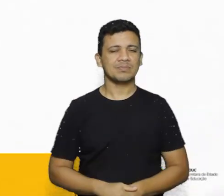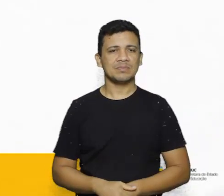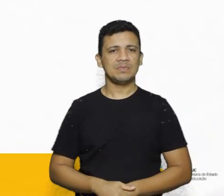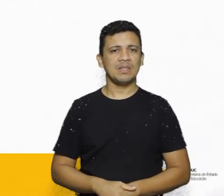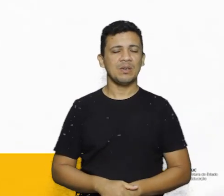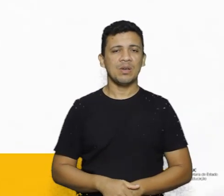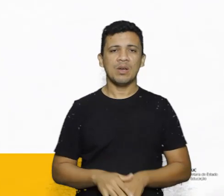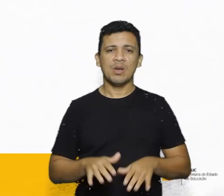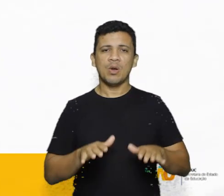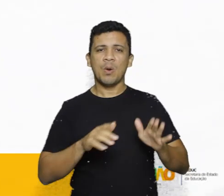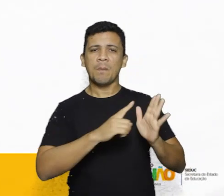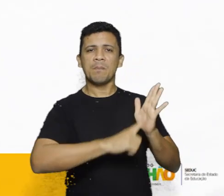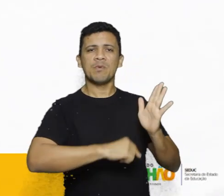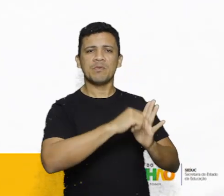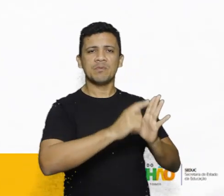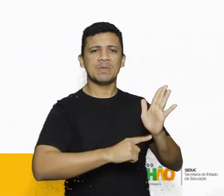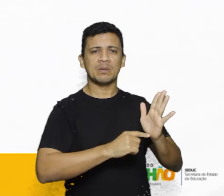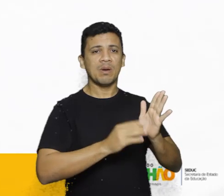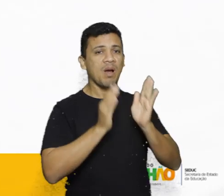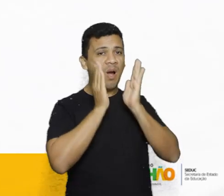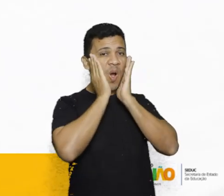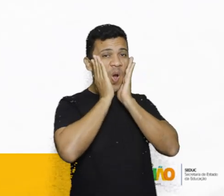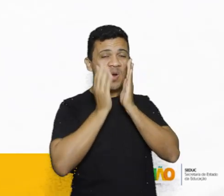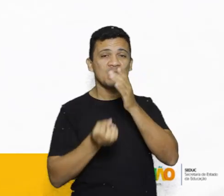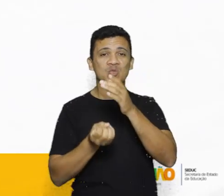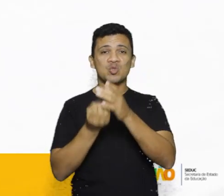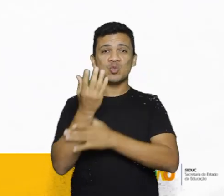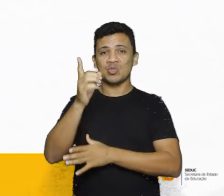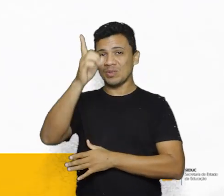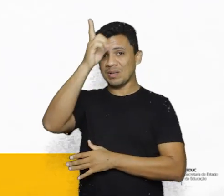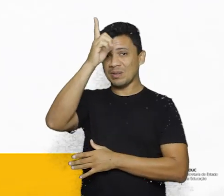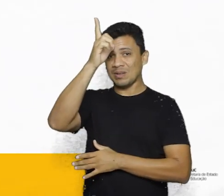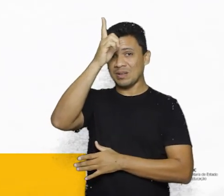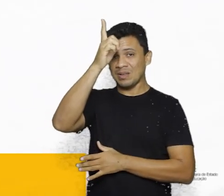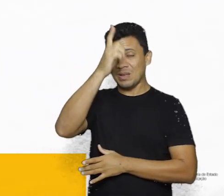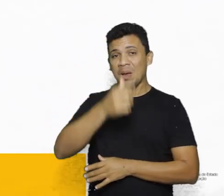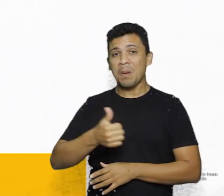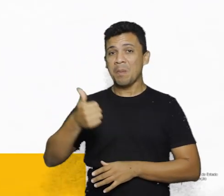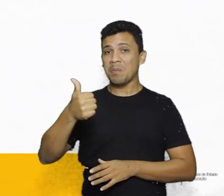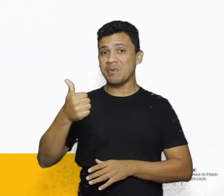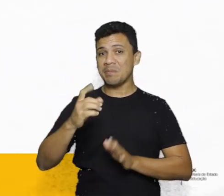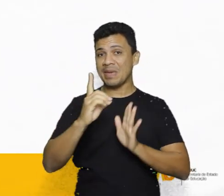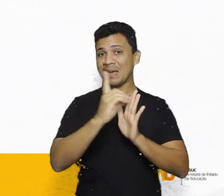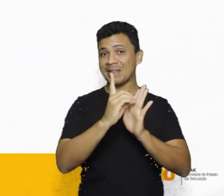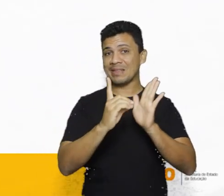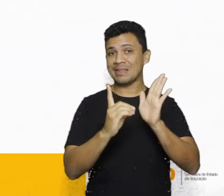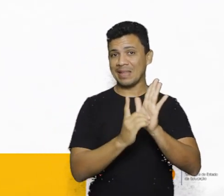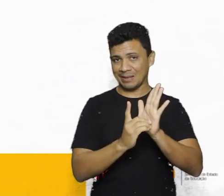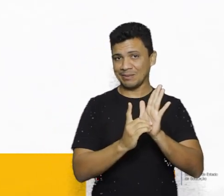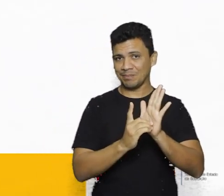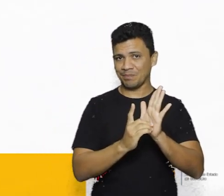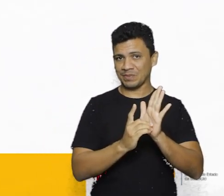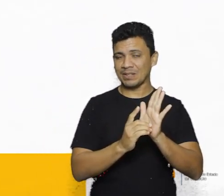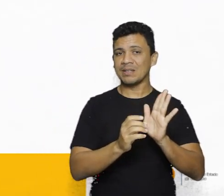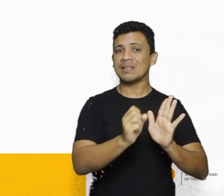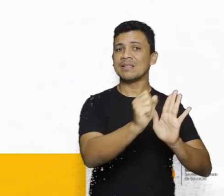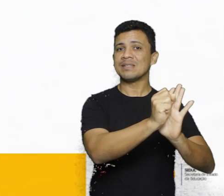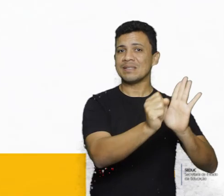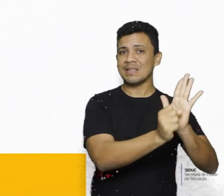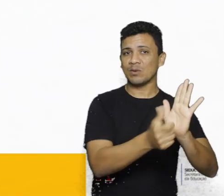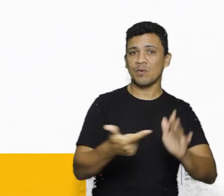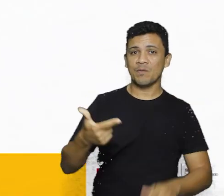expressionismo foi um movimento de vanguarda que surgiu na Alemanha na primeira década do século XX.